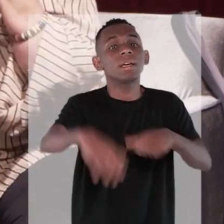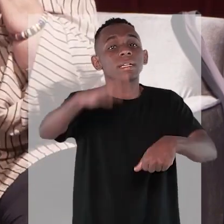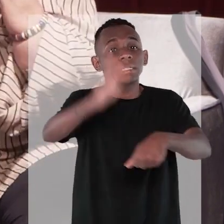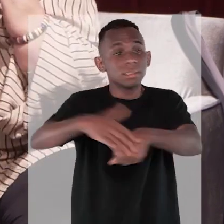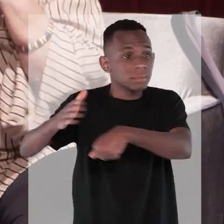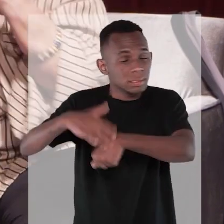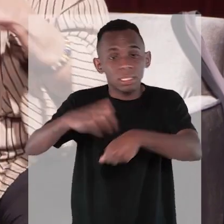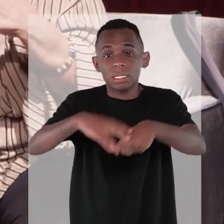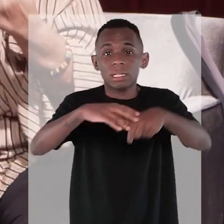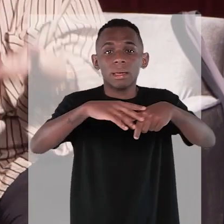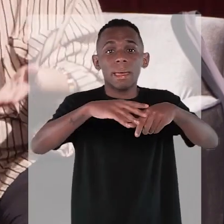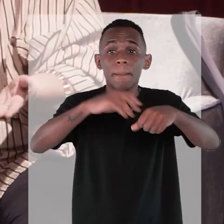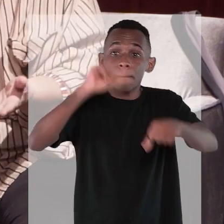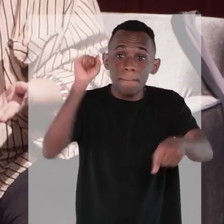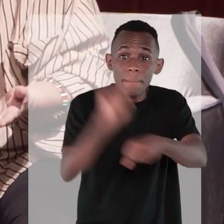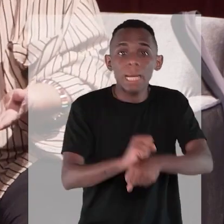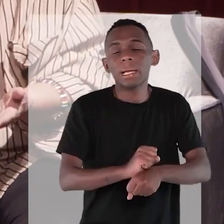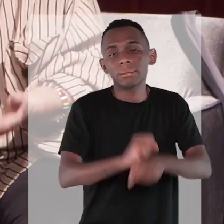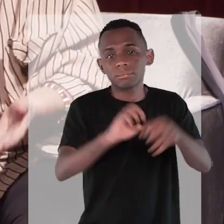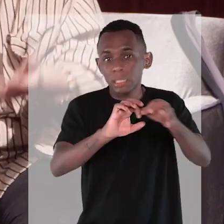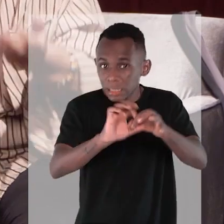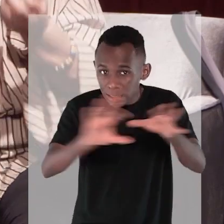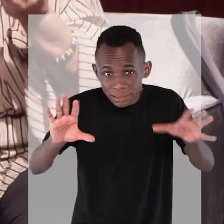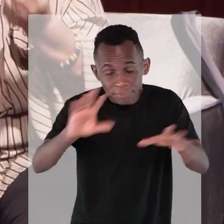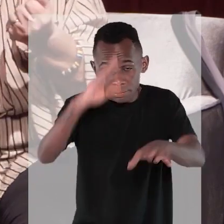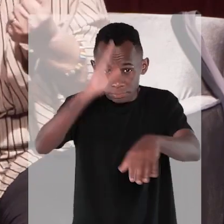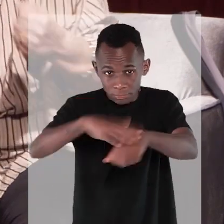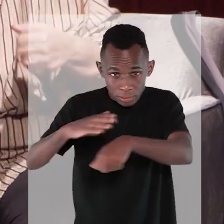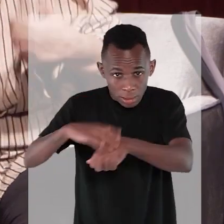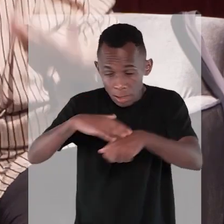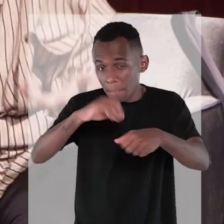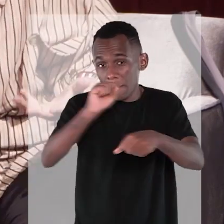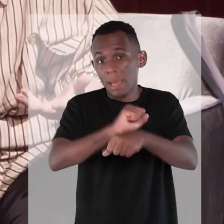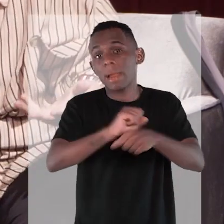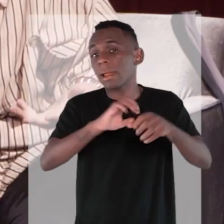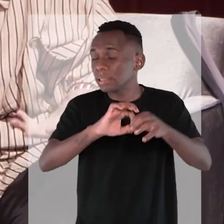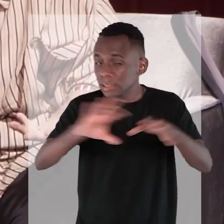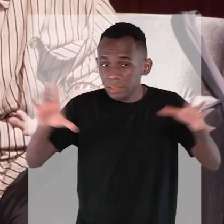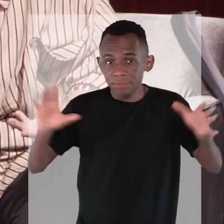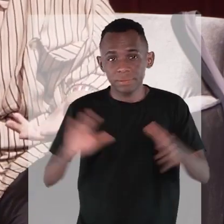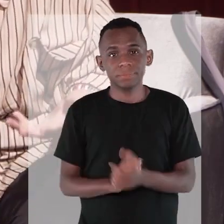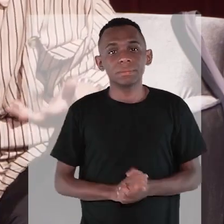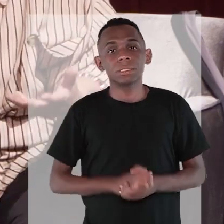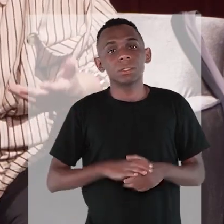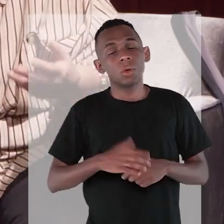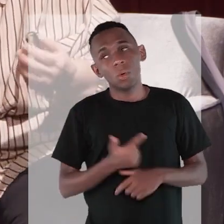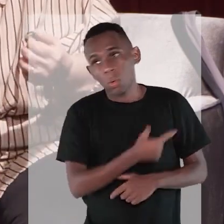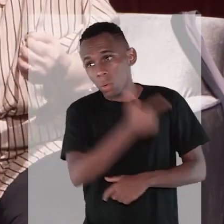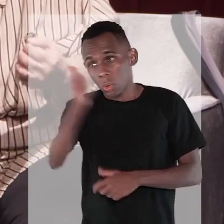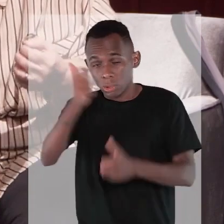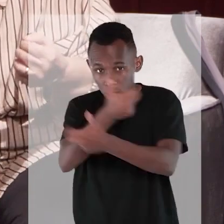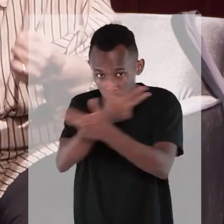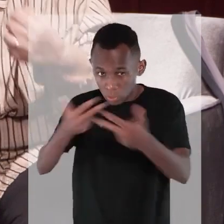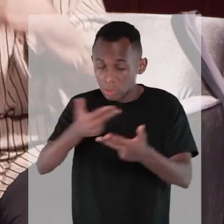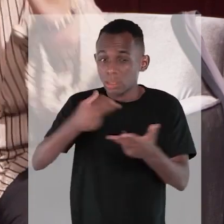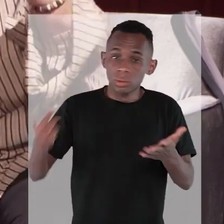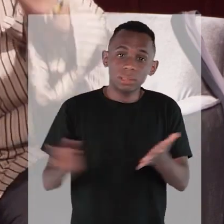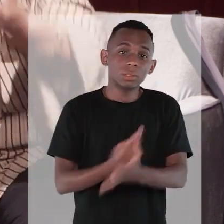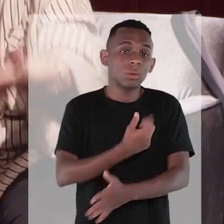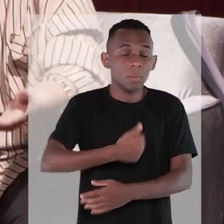alvo principal dessa destruição é a democracia, né? Então, a outra coisa que é inédita